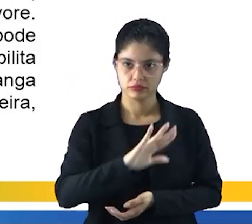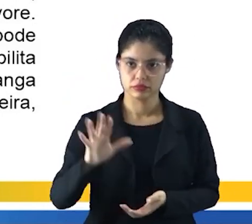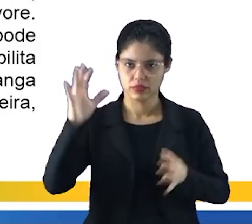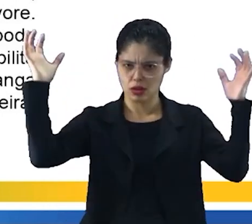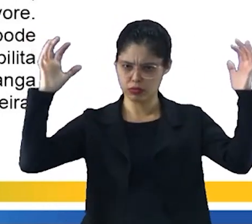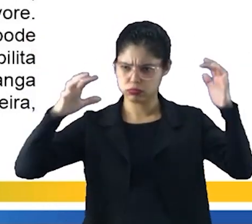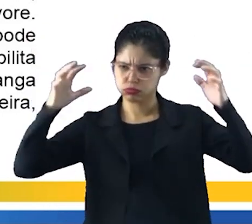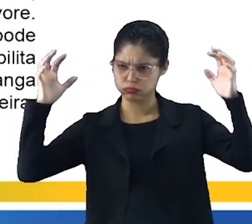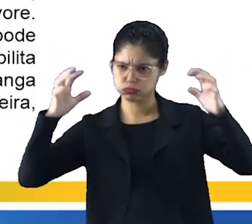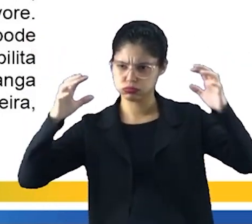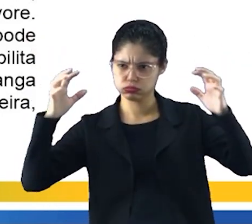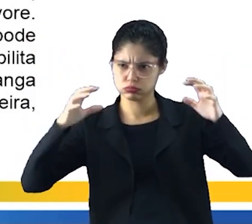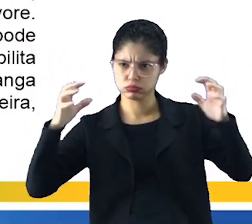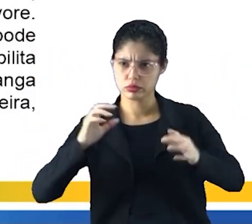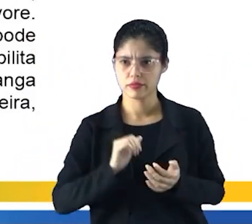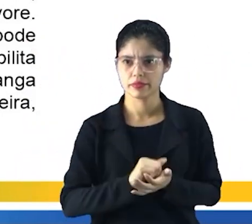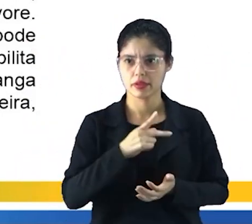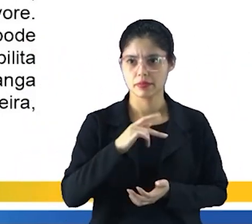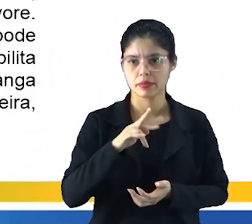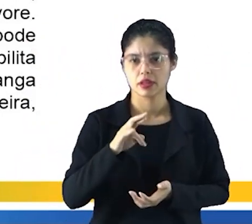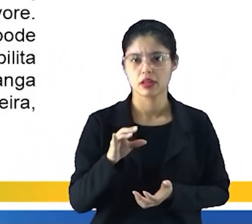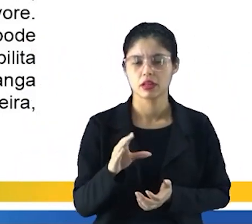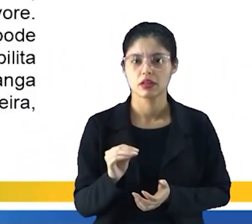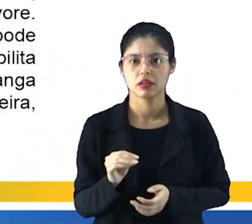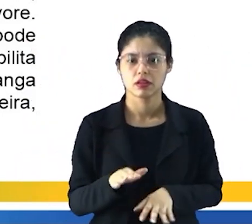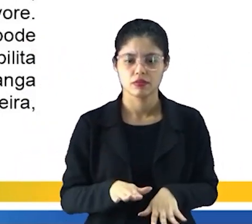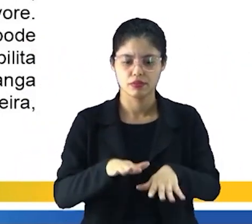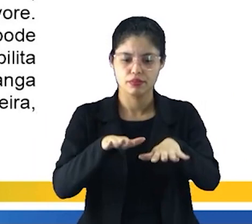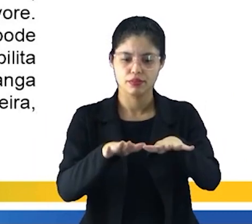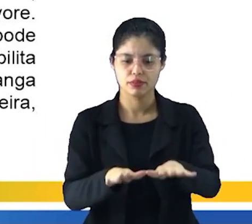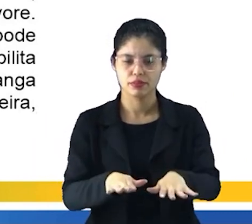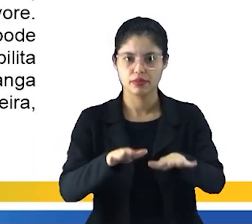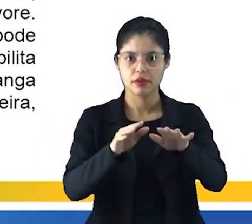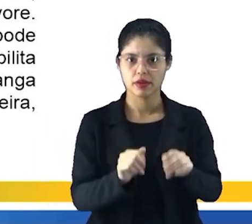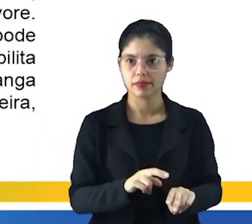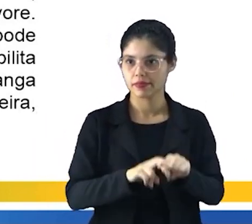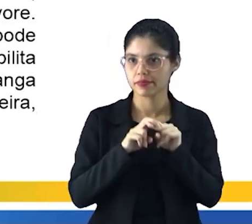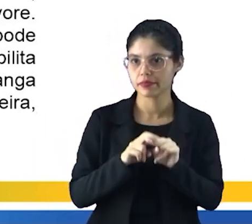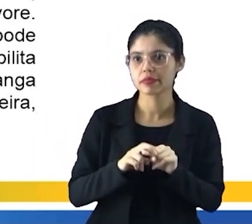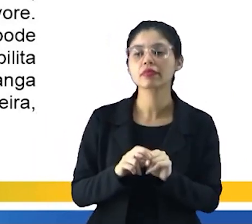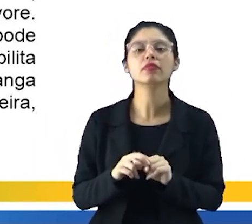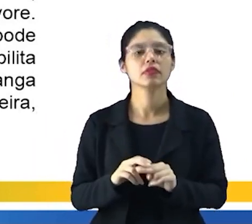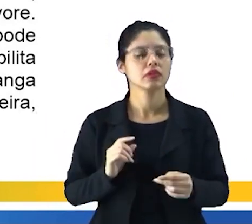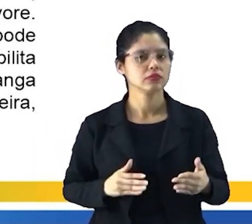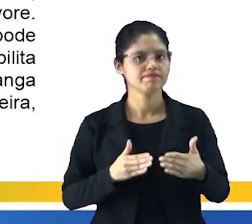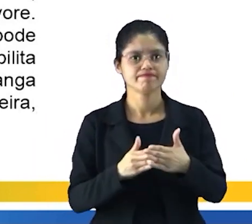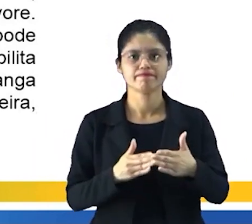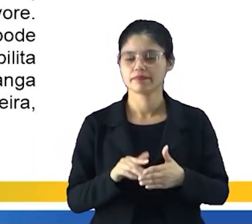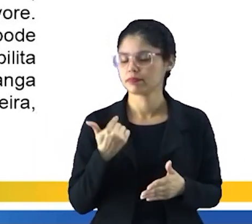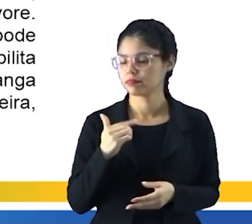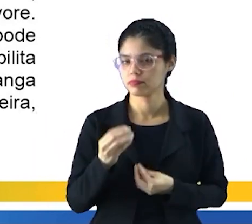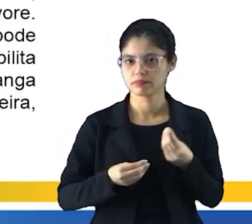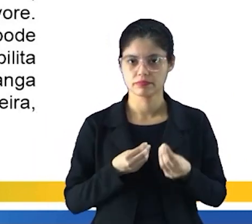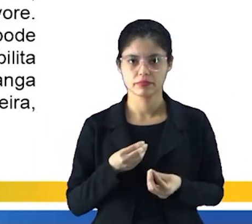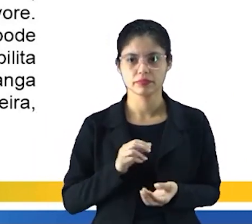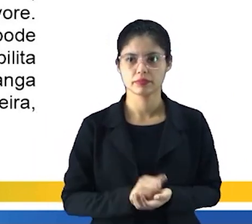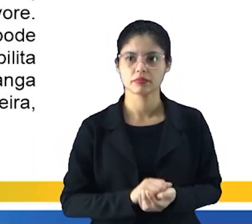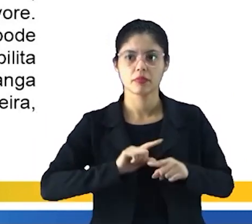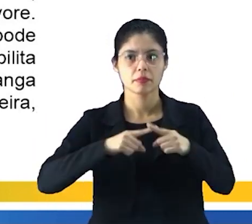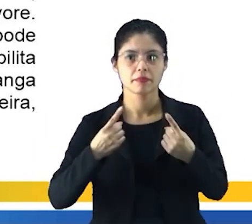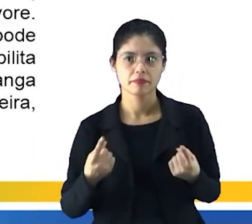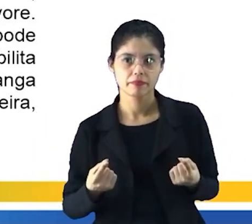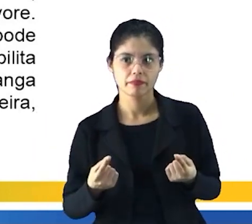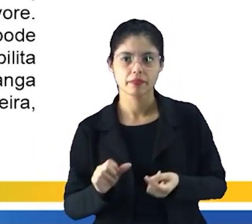muita chuva, a pinguela pode ficar submersa e, portanto, impossibilita a passagem.